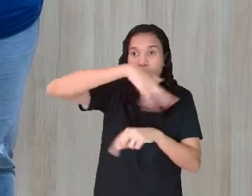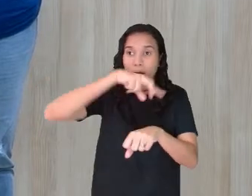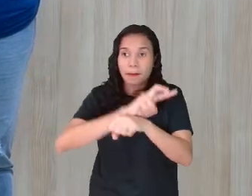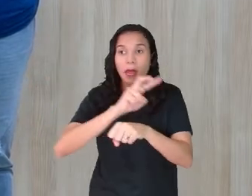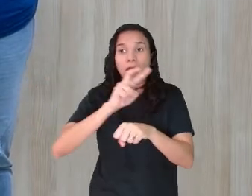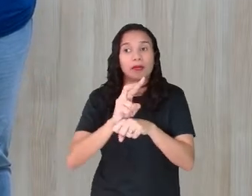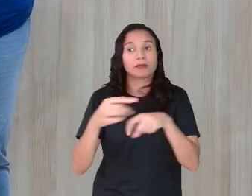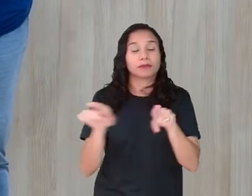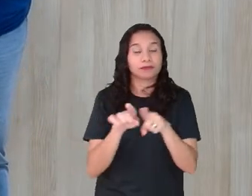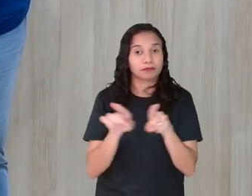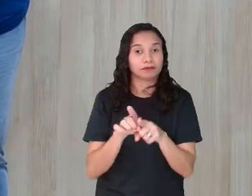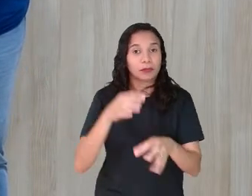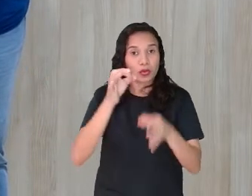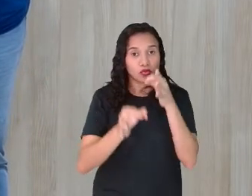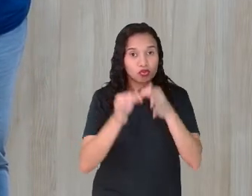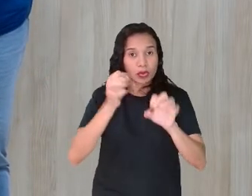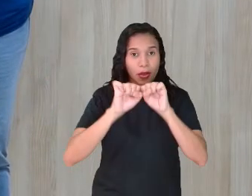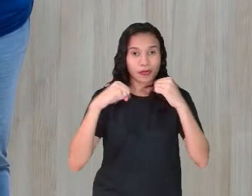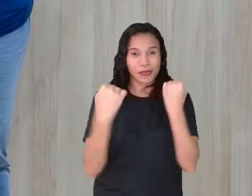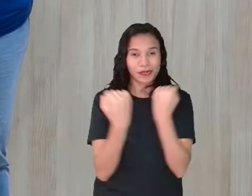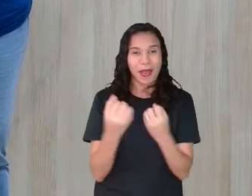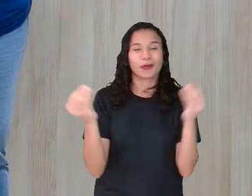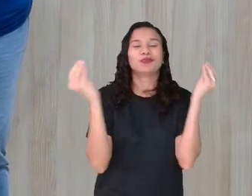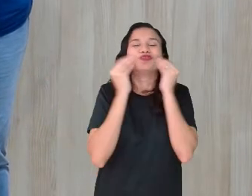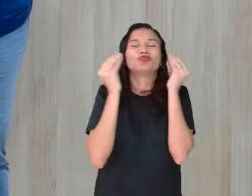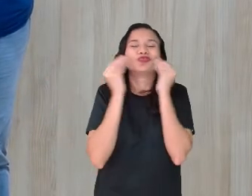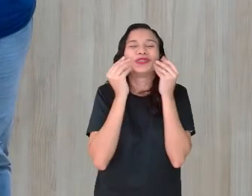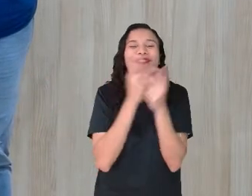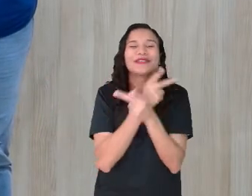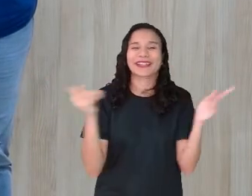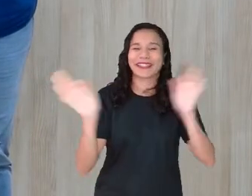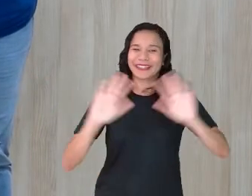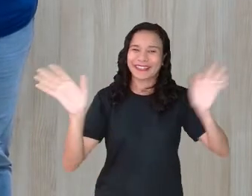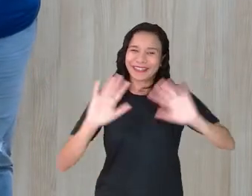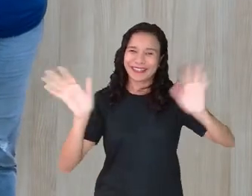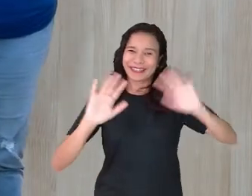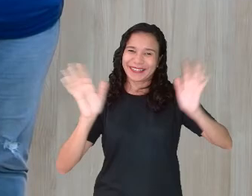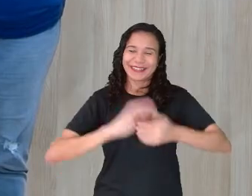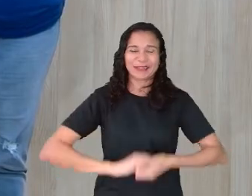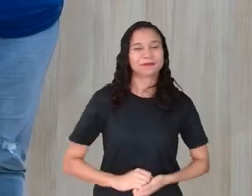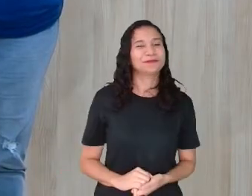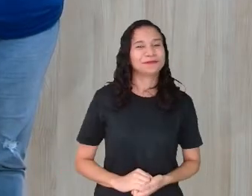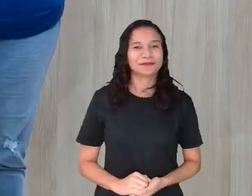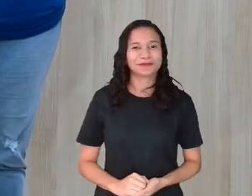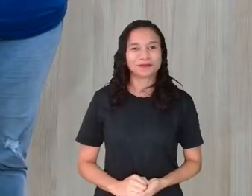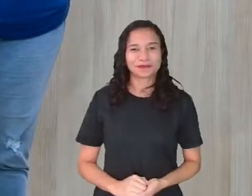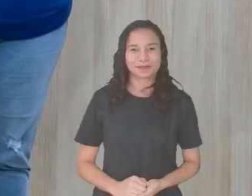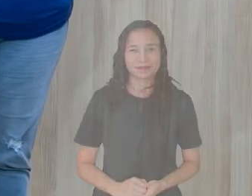preservado e também justiça social. Um beijo para vocês, até a próxima aula. Tchau, tchau.